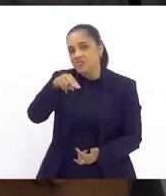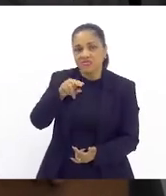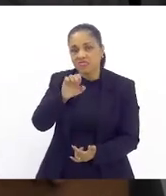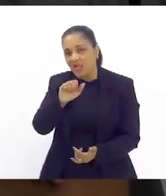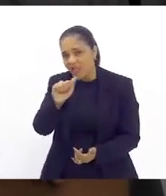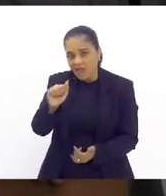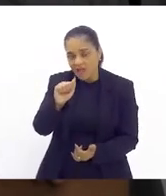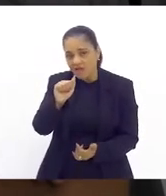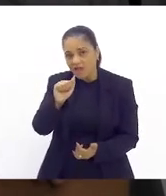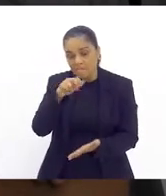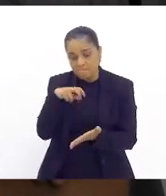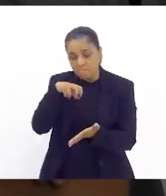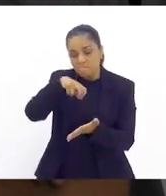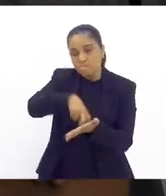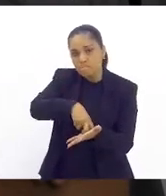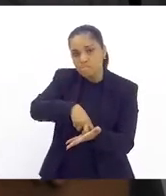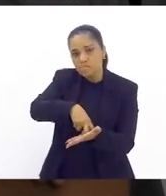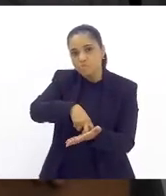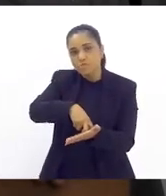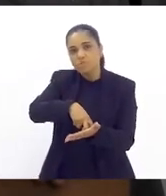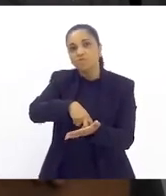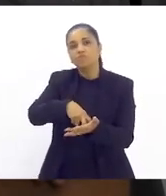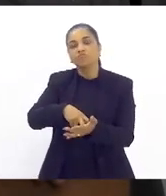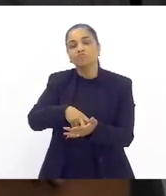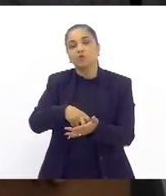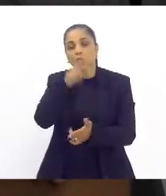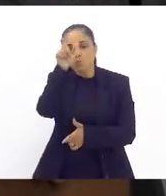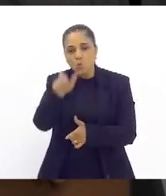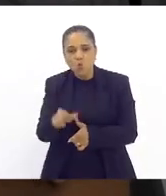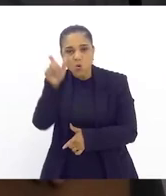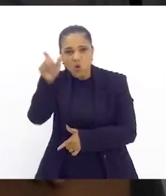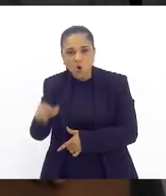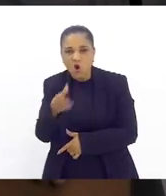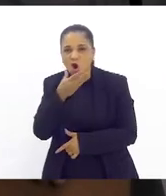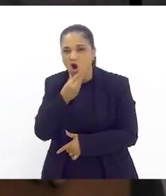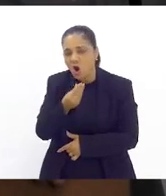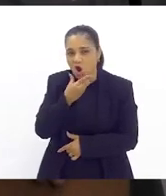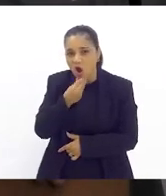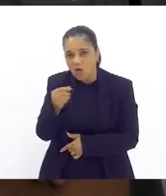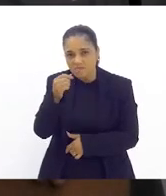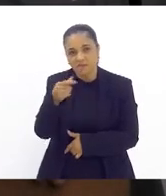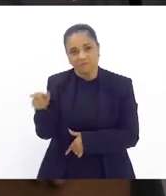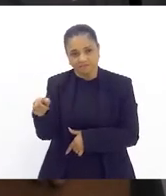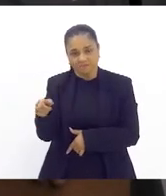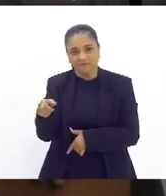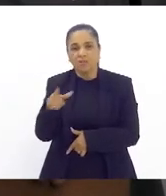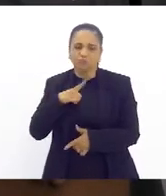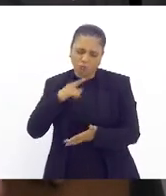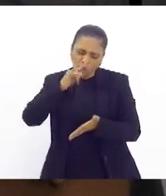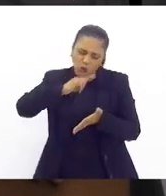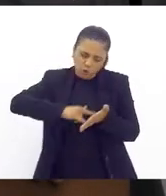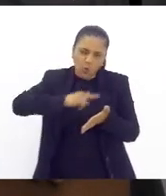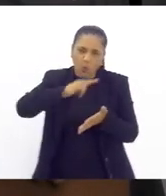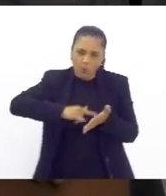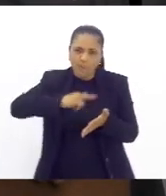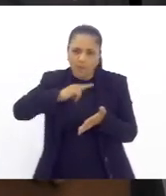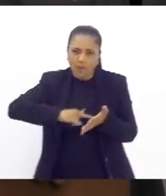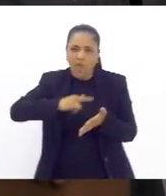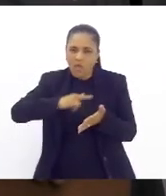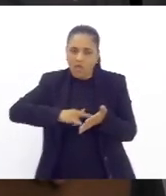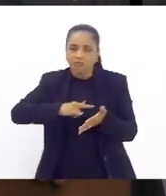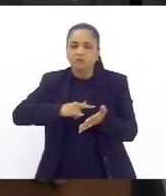tá com seus agunsos tá eu tenho documentário do